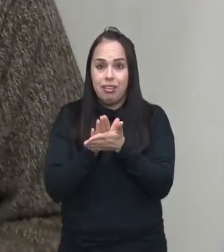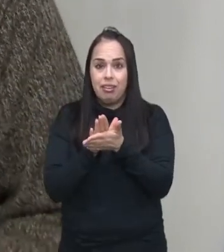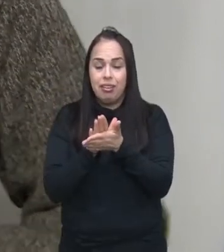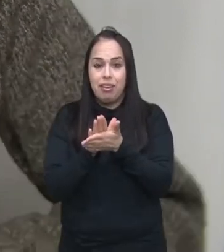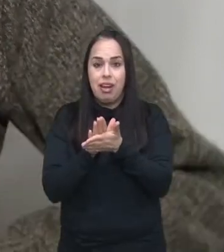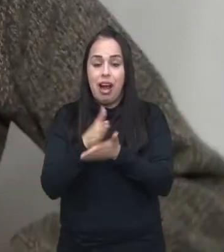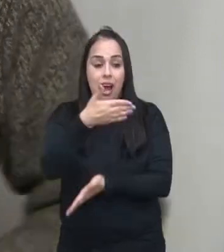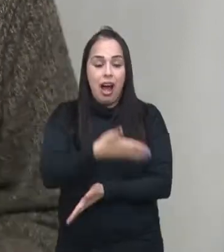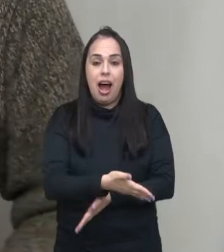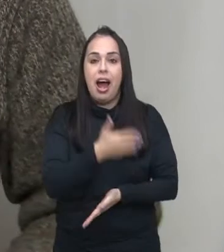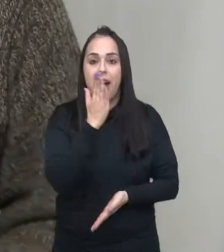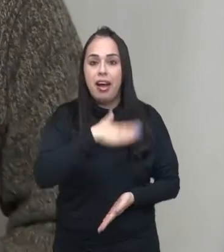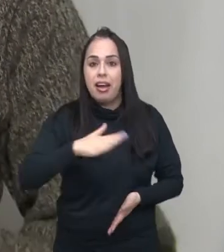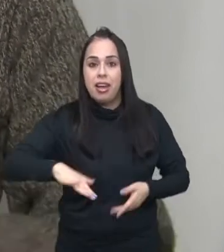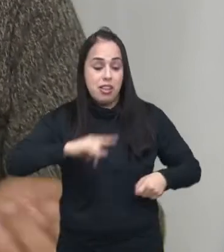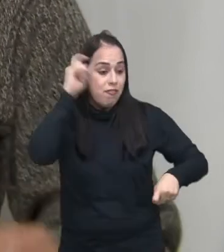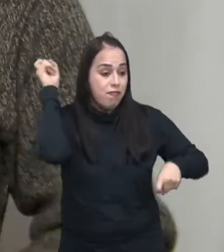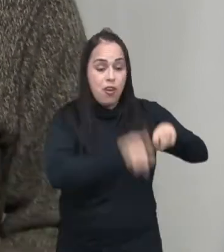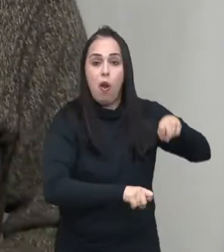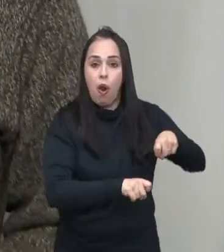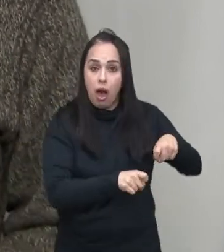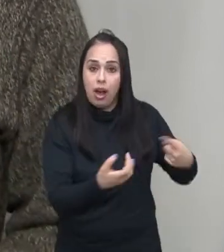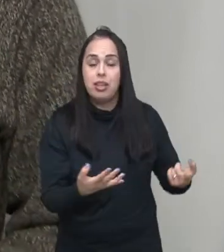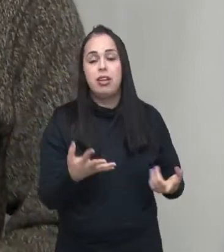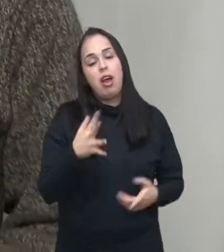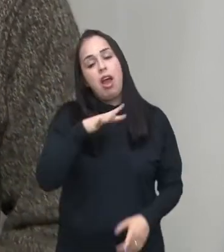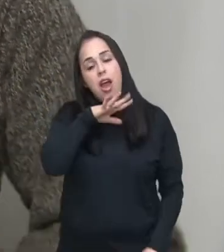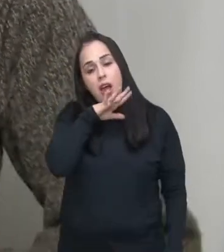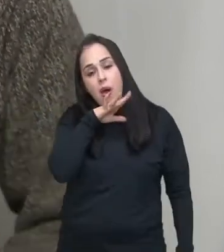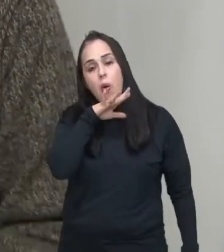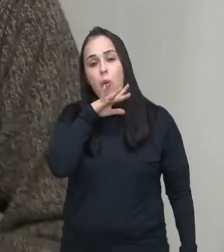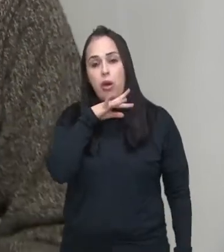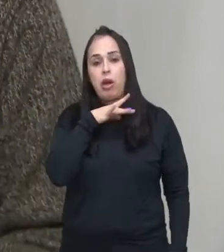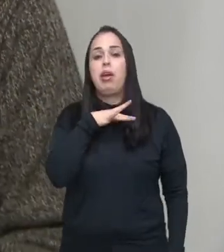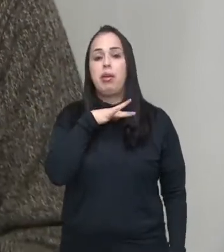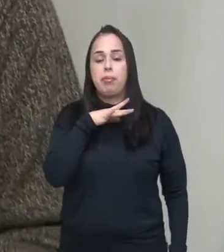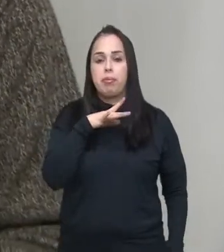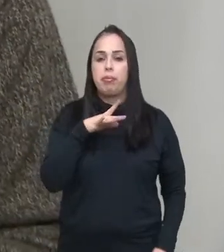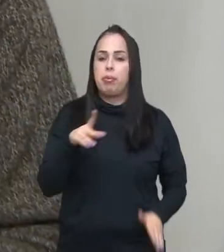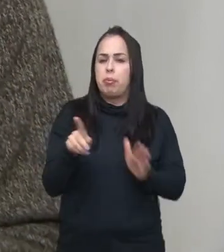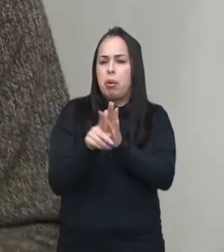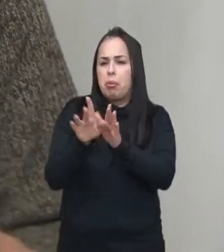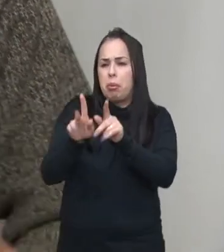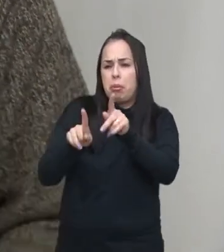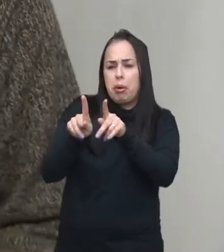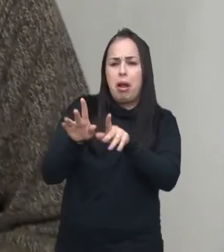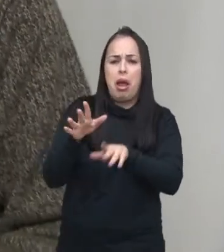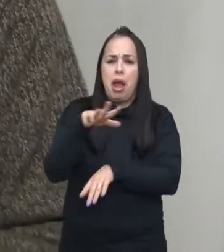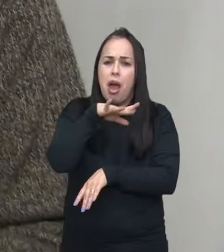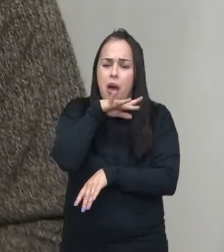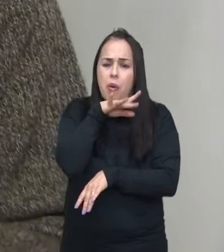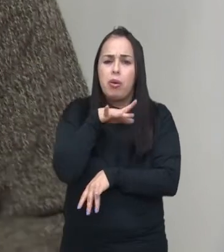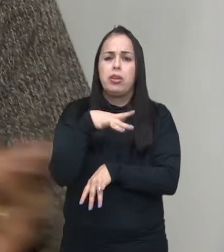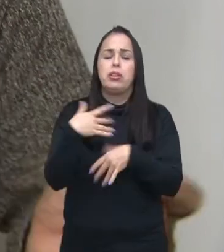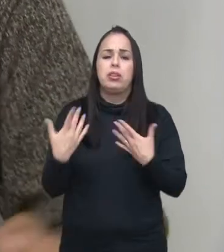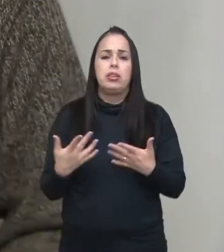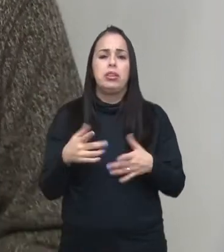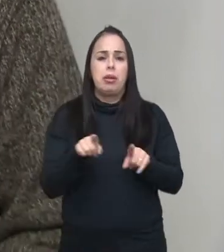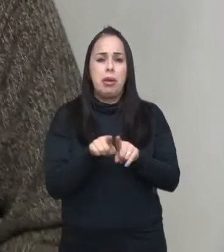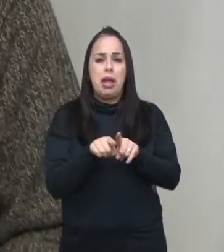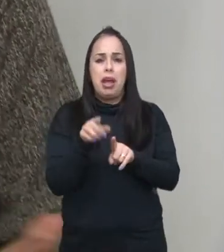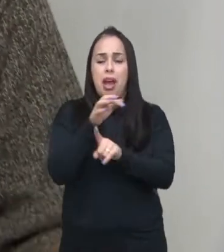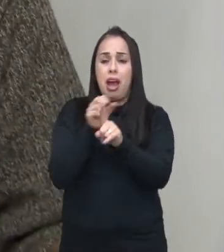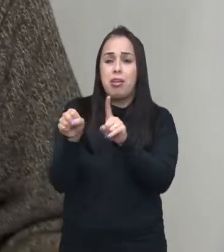temos uma criança que é vítima de violência sexual. Então isso é muito ruim para a nossa população, para as